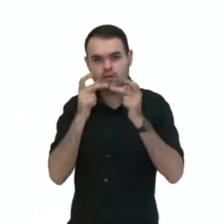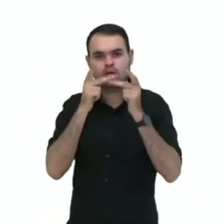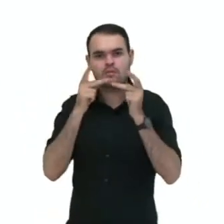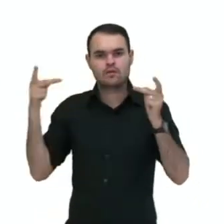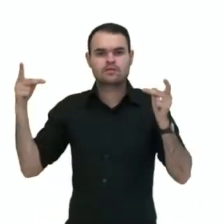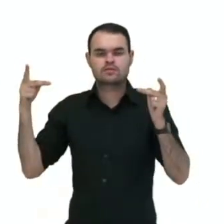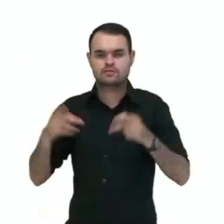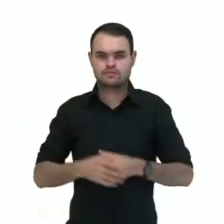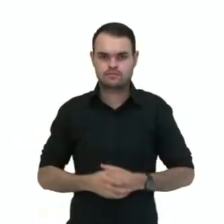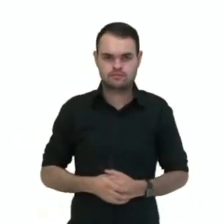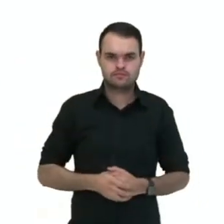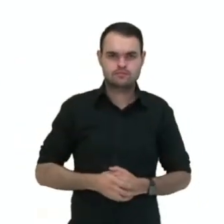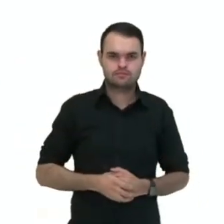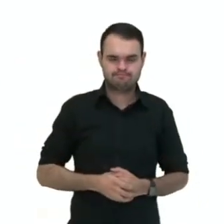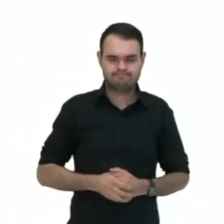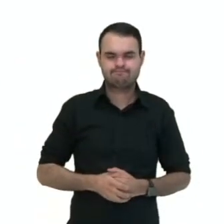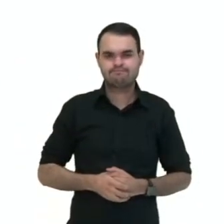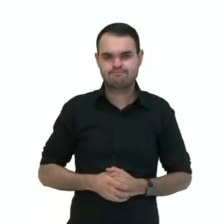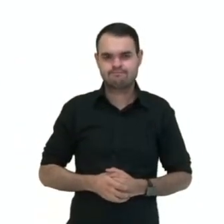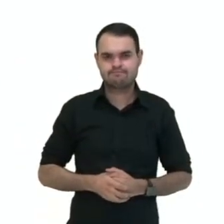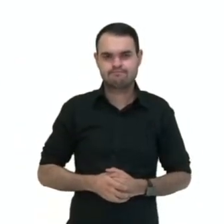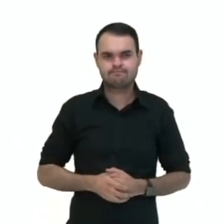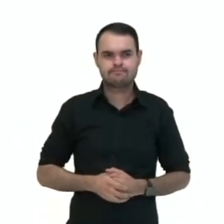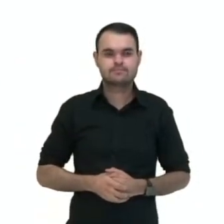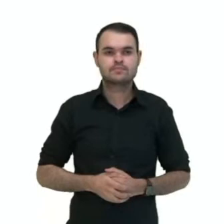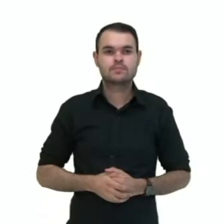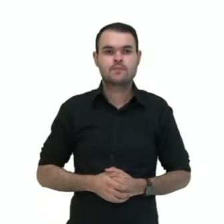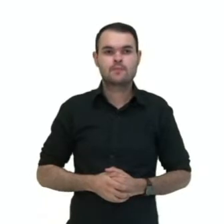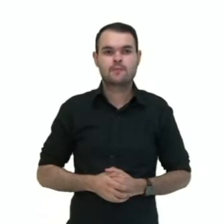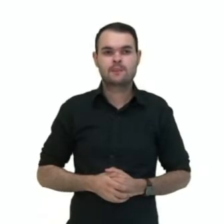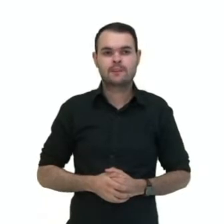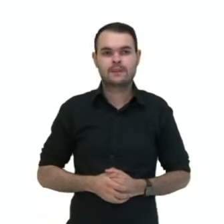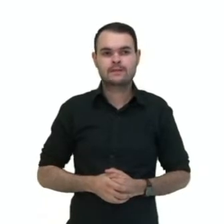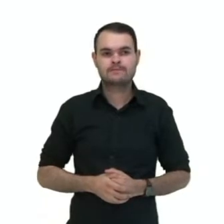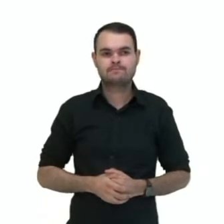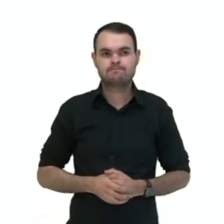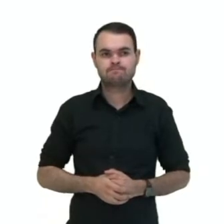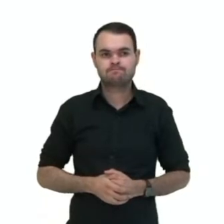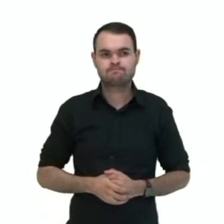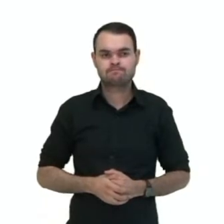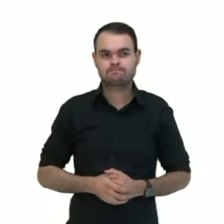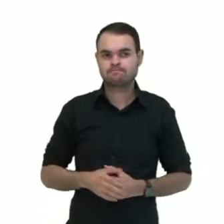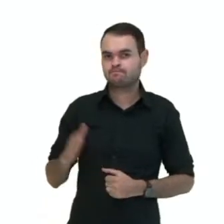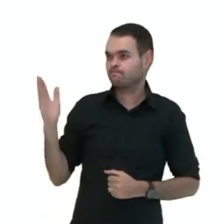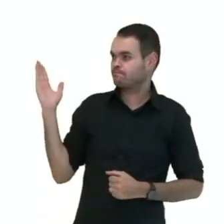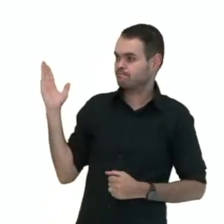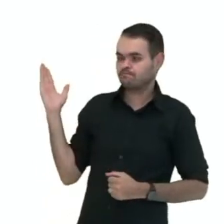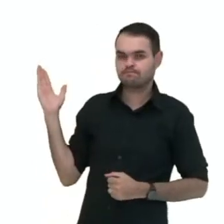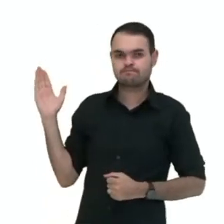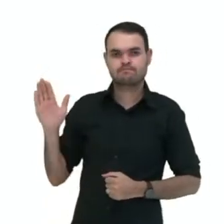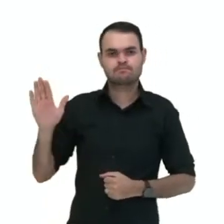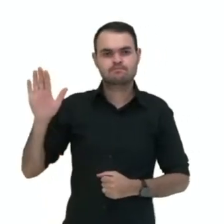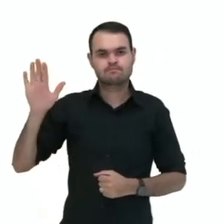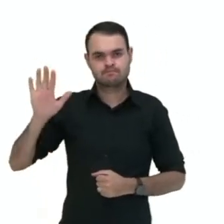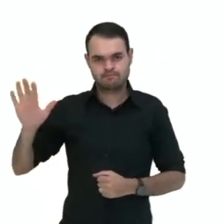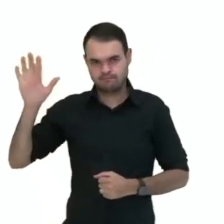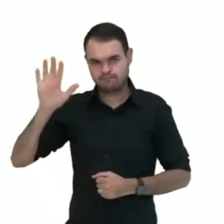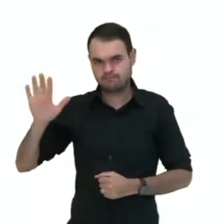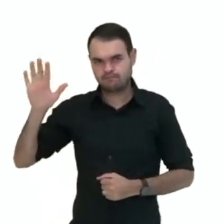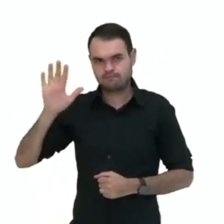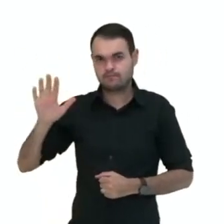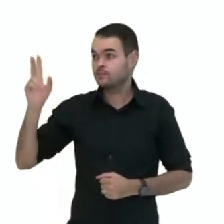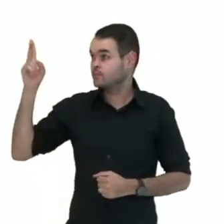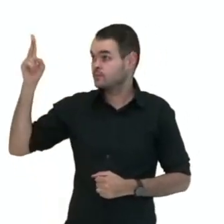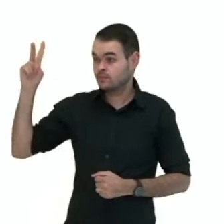de proteínas. Muito bem. Aqui nesta nesta imagem,